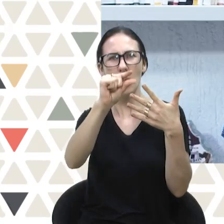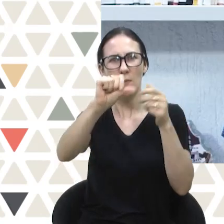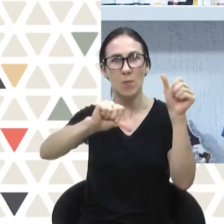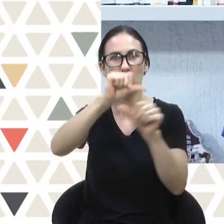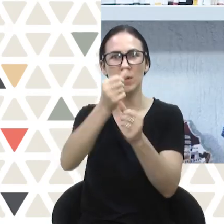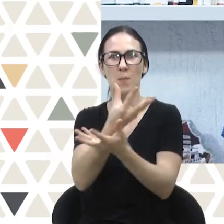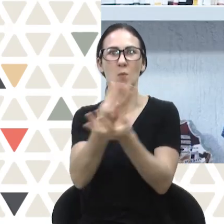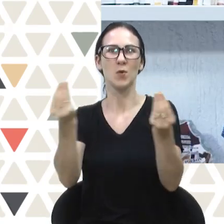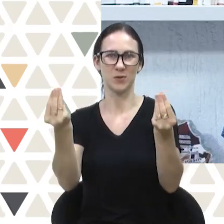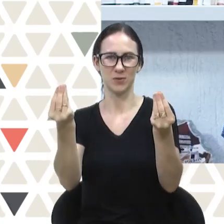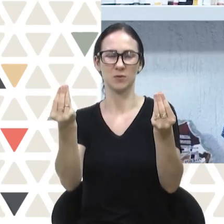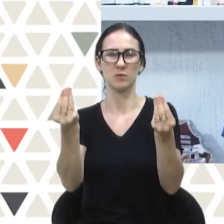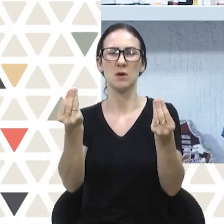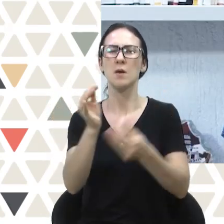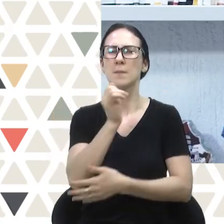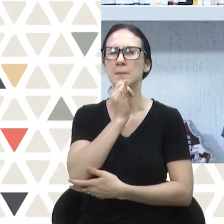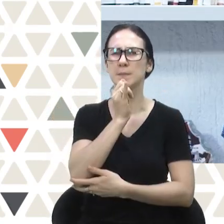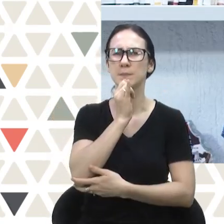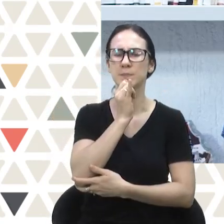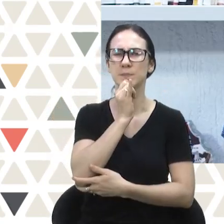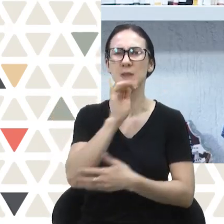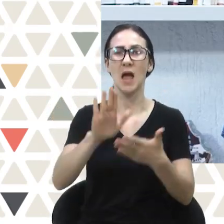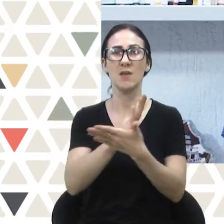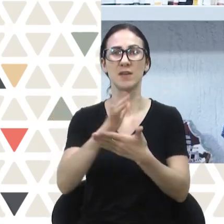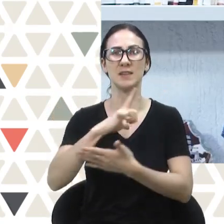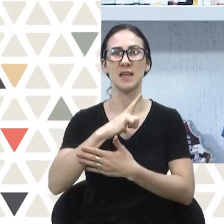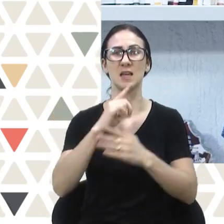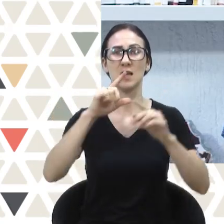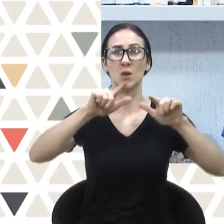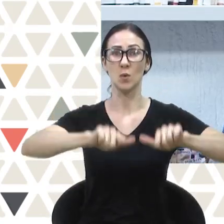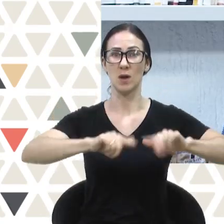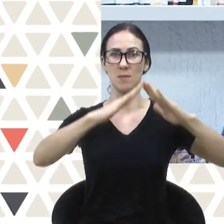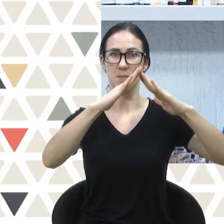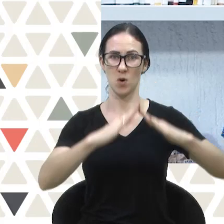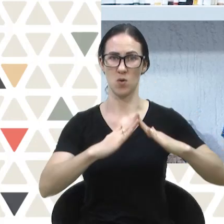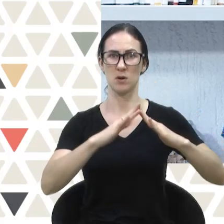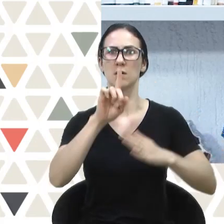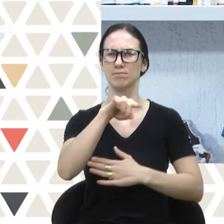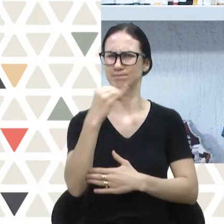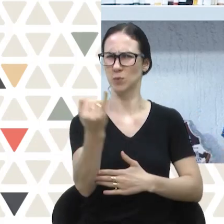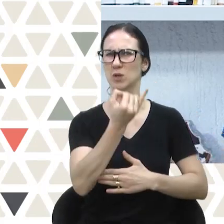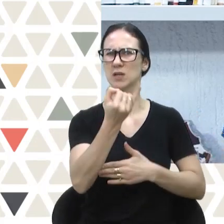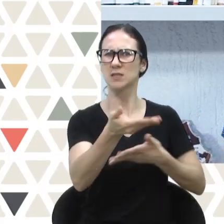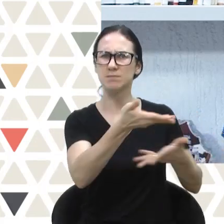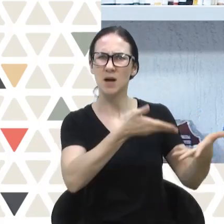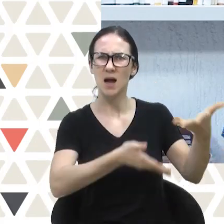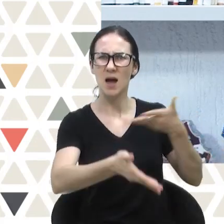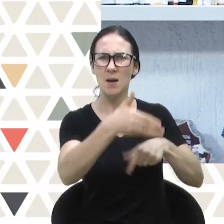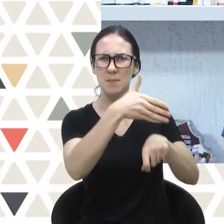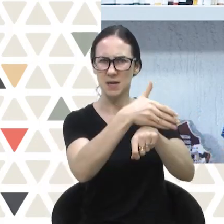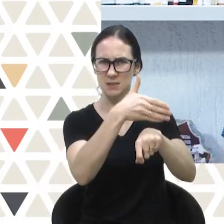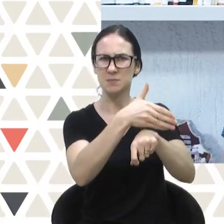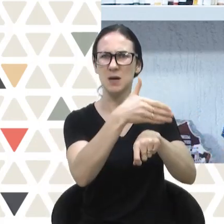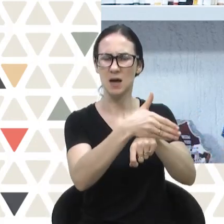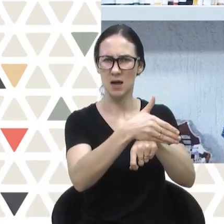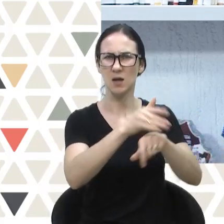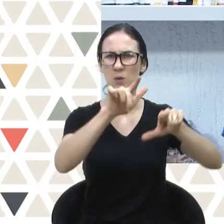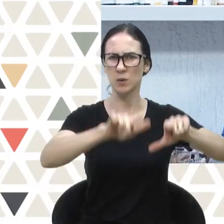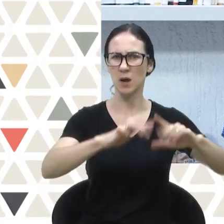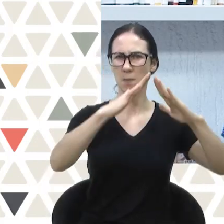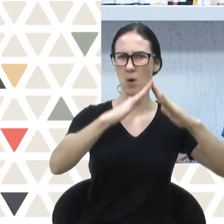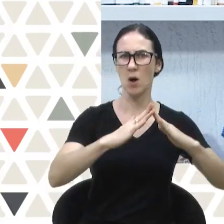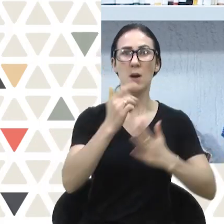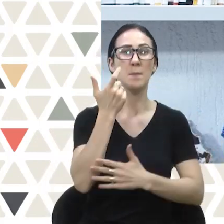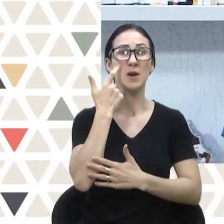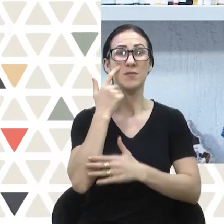papo. Então as pessoas têm, por exemplo, os seus locais de moradia, é muito importante que as pessoas se envolvam nos seus locais de moradias para ver